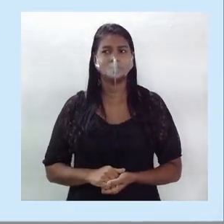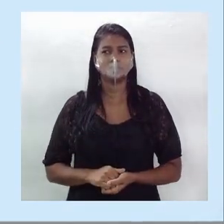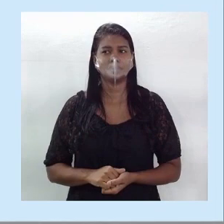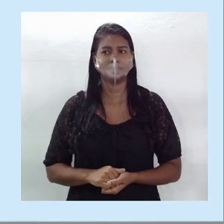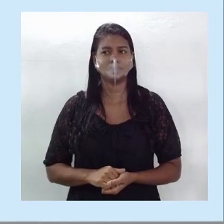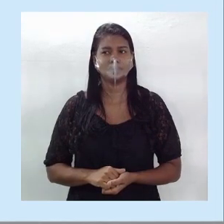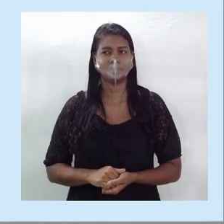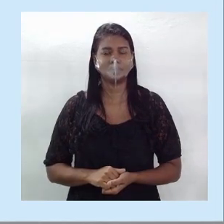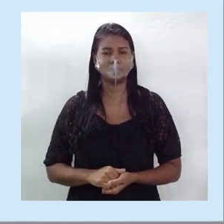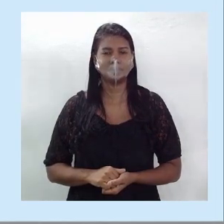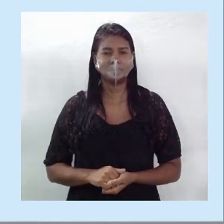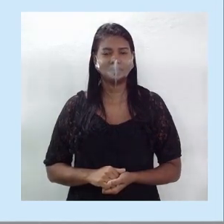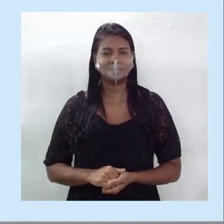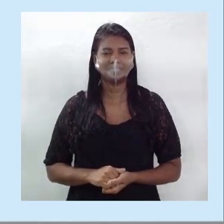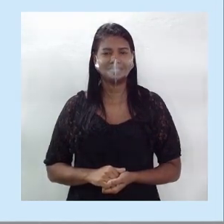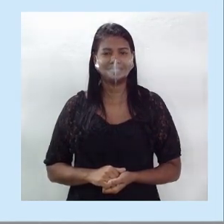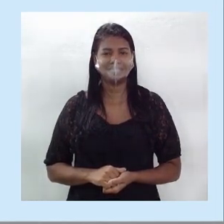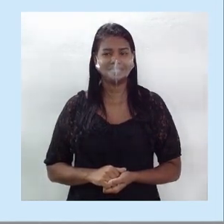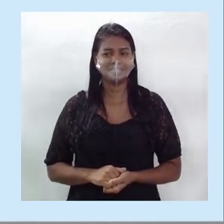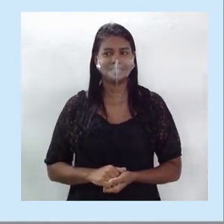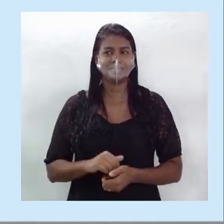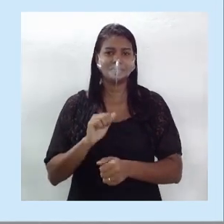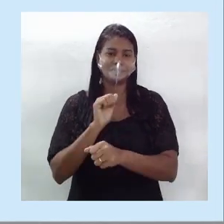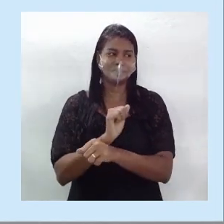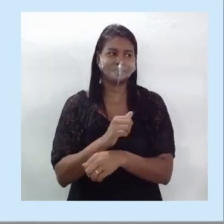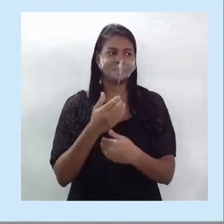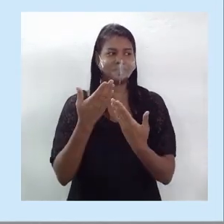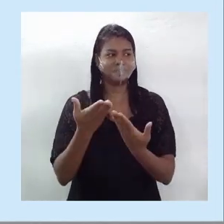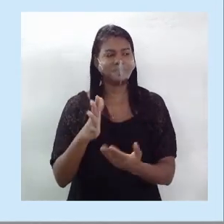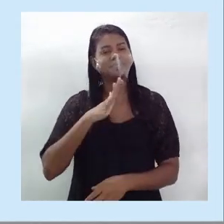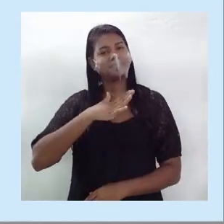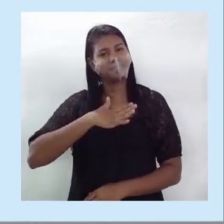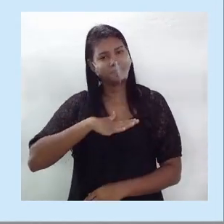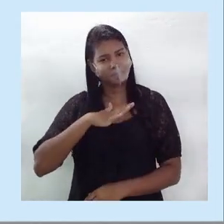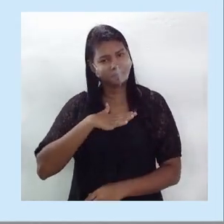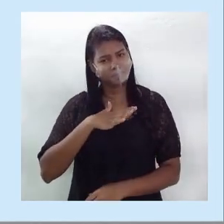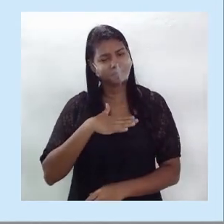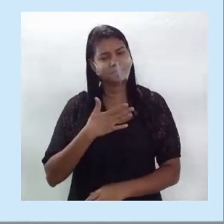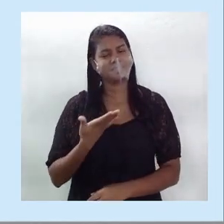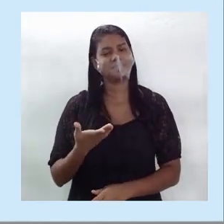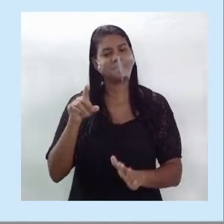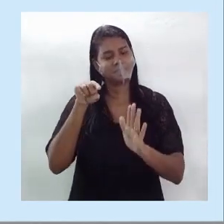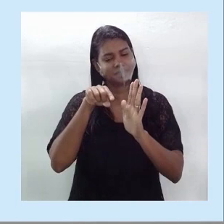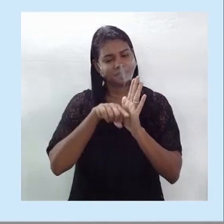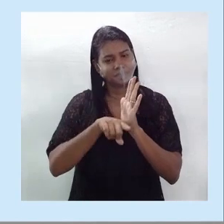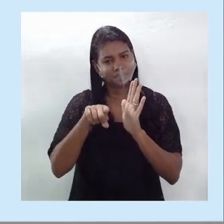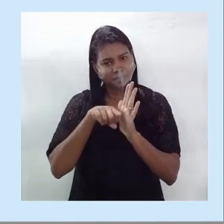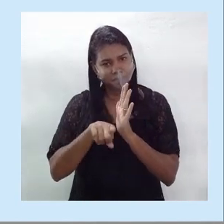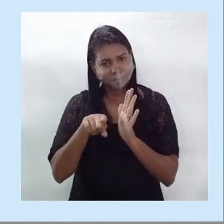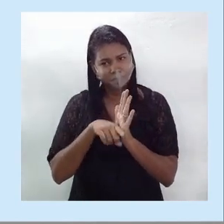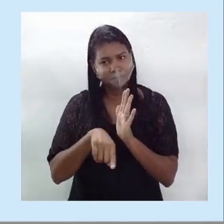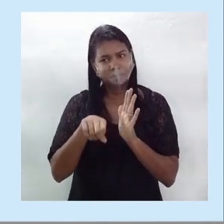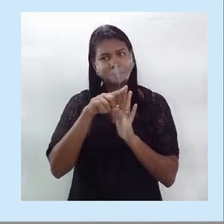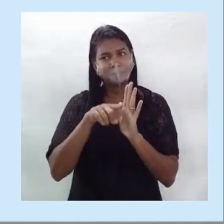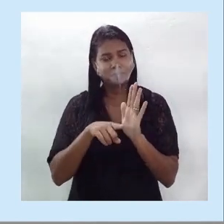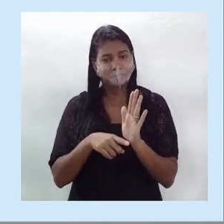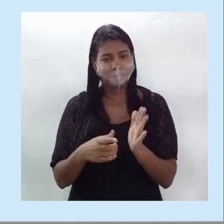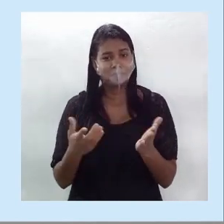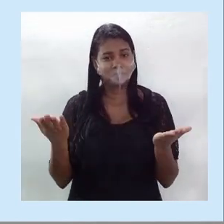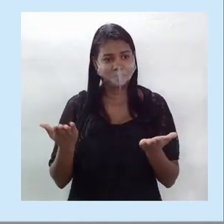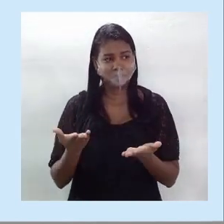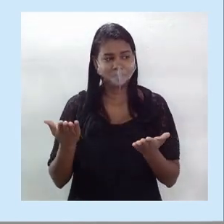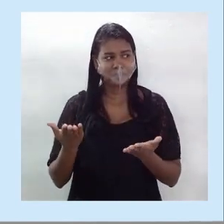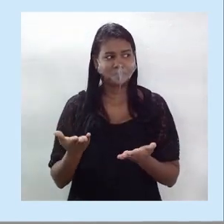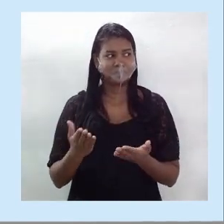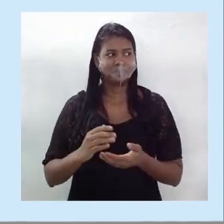E eu espero que vocês tenham gostado, lógico, dessas questões, porque agora a gente está